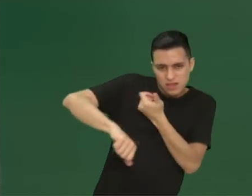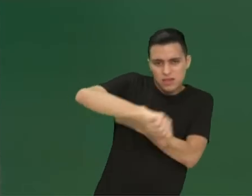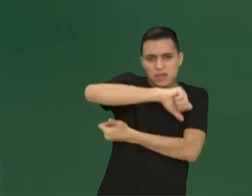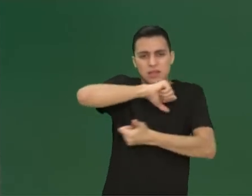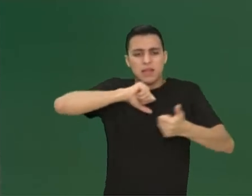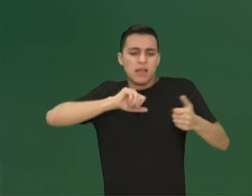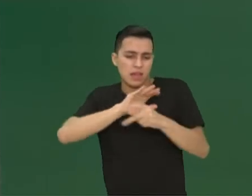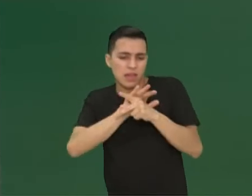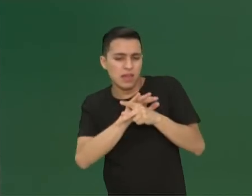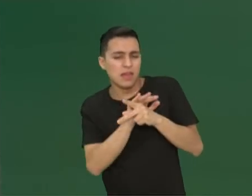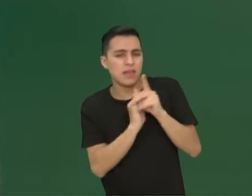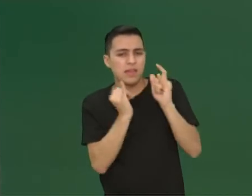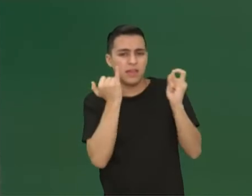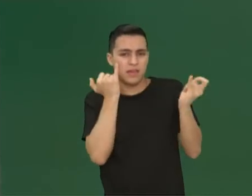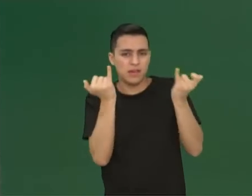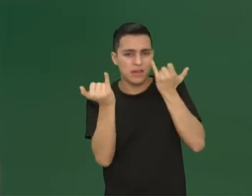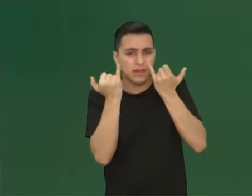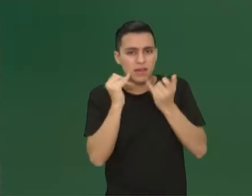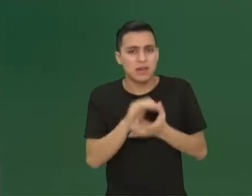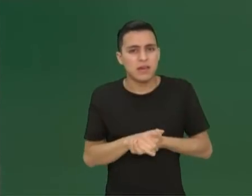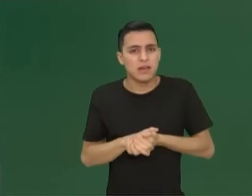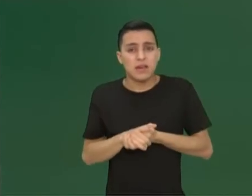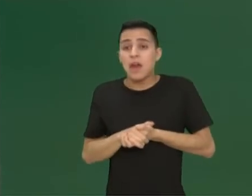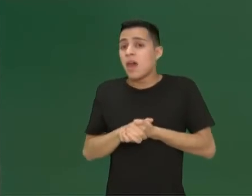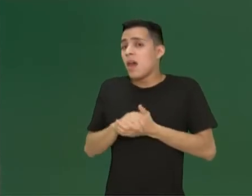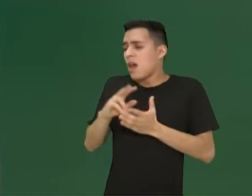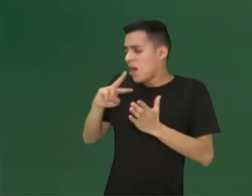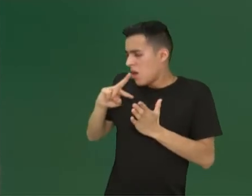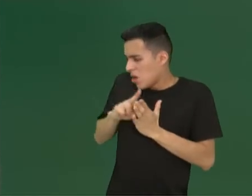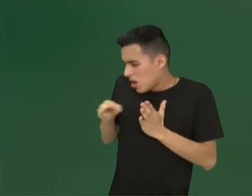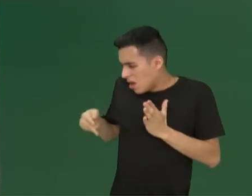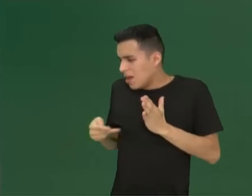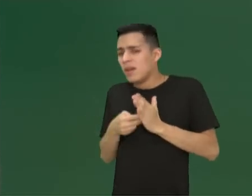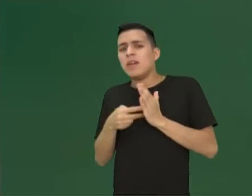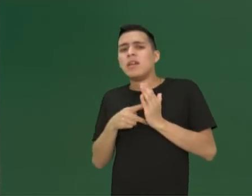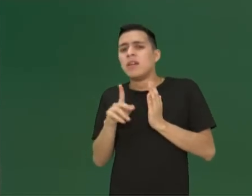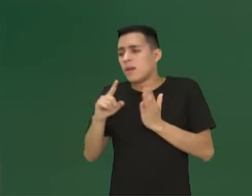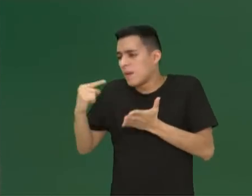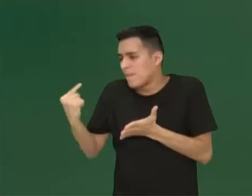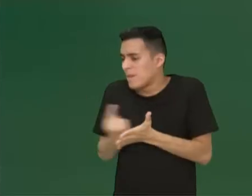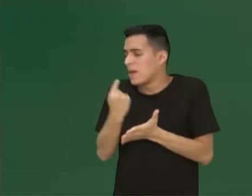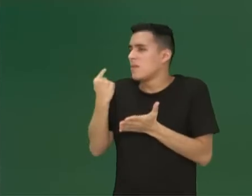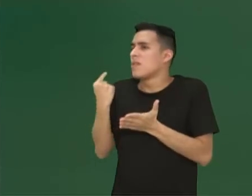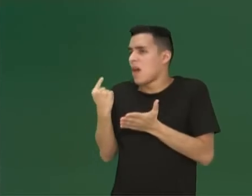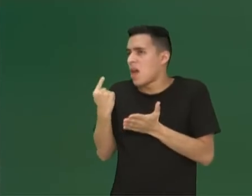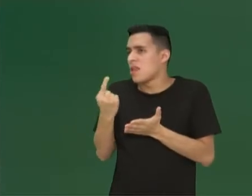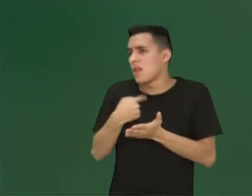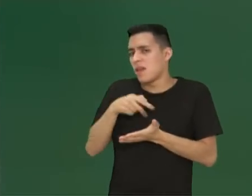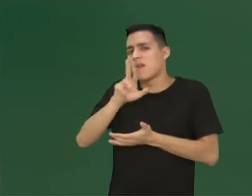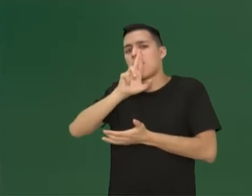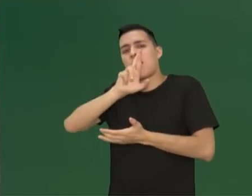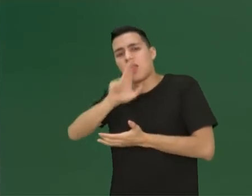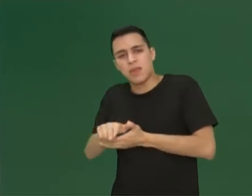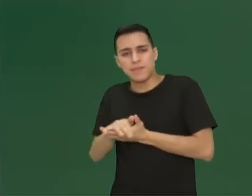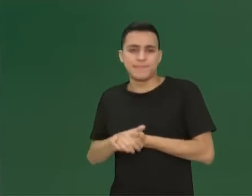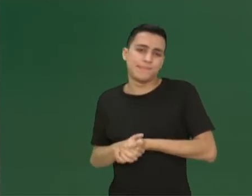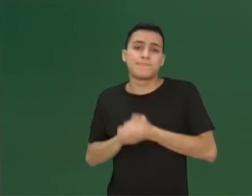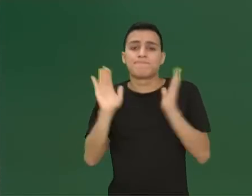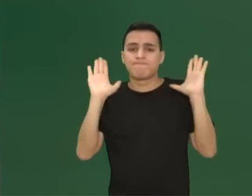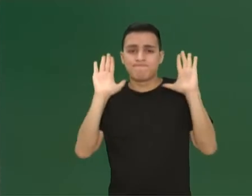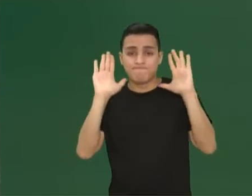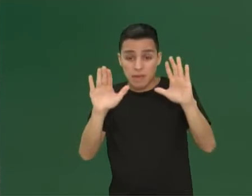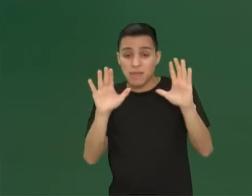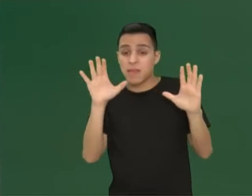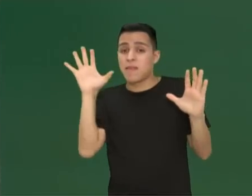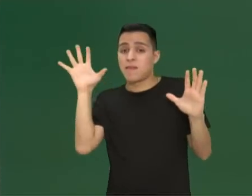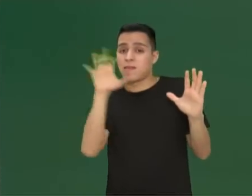o processamento dessa informação. Opa, eu tenho fizeram uma pergunta para mim e eu vou responder. Só que percebo que isso